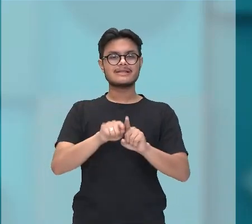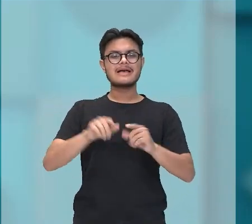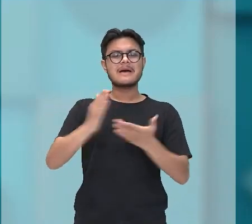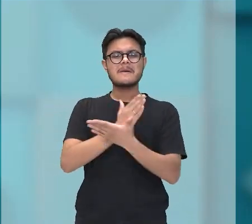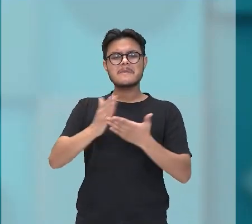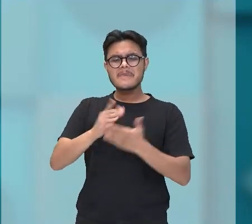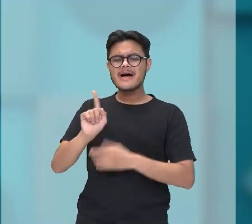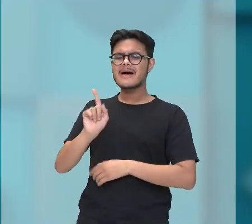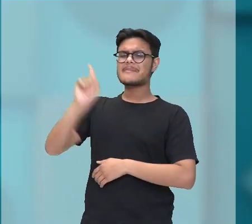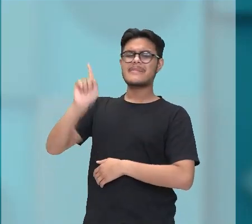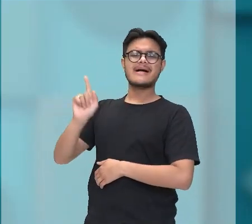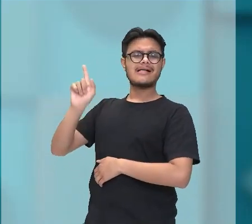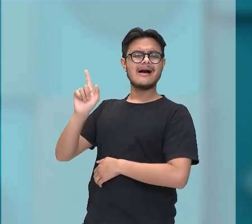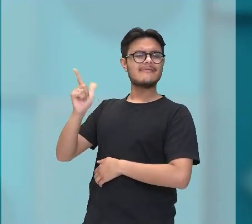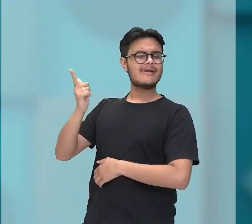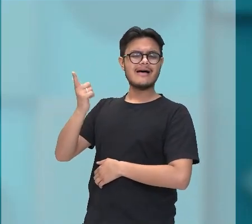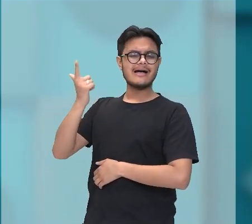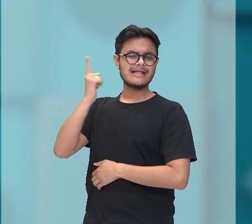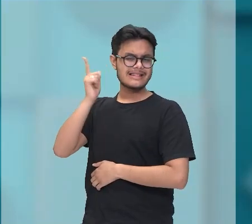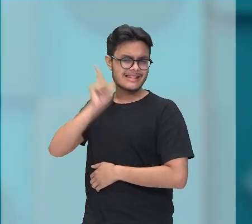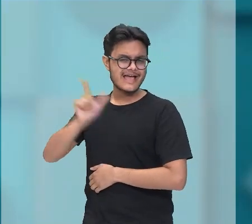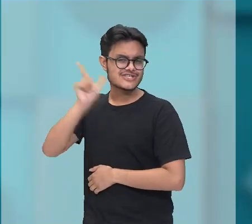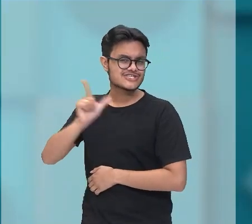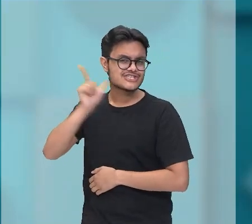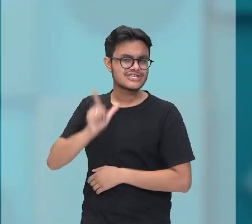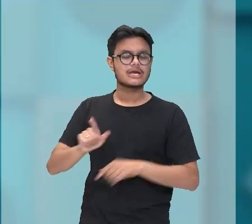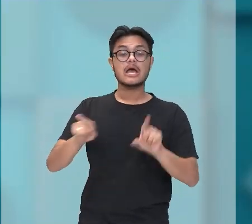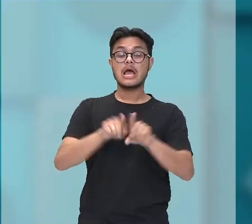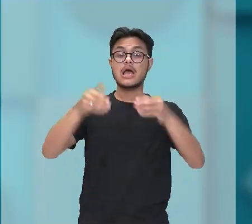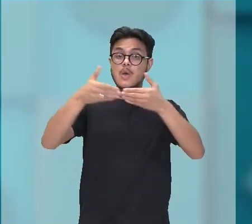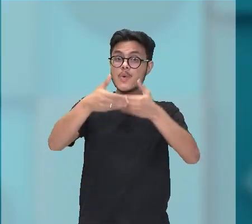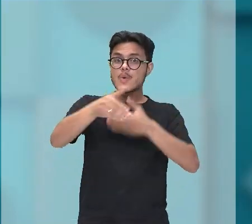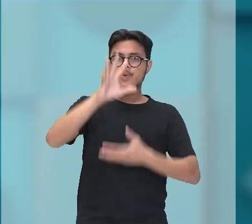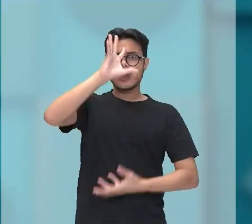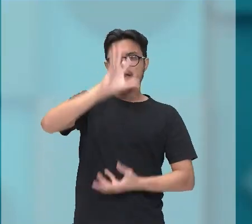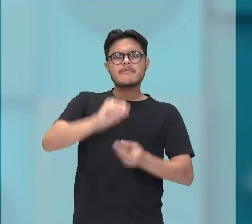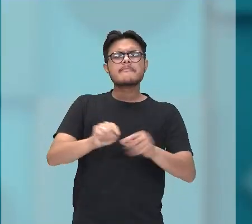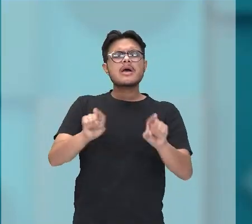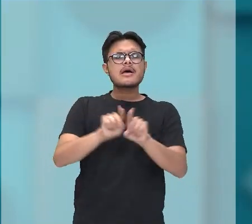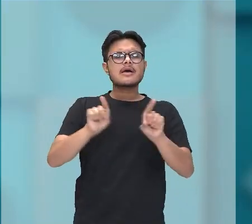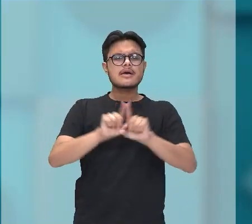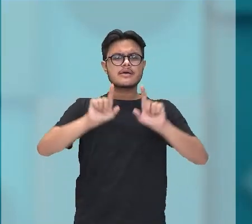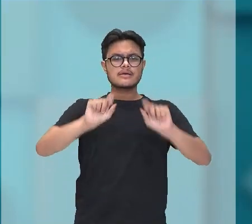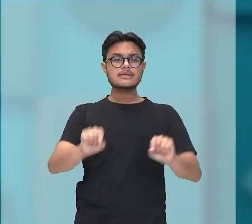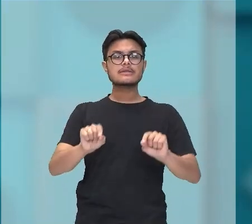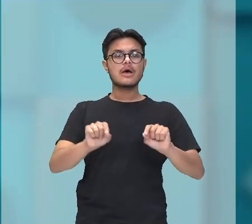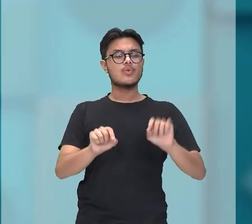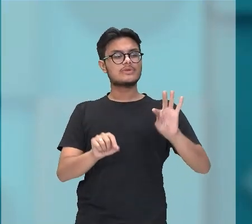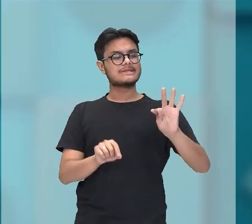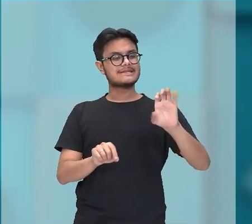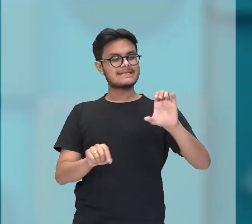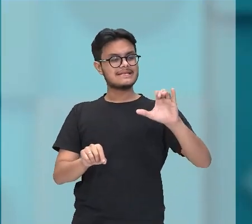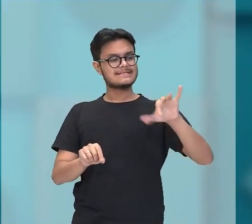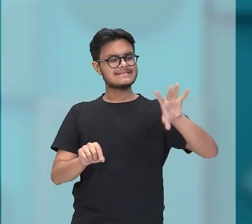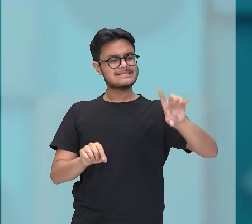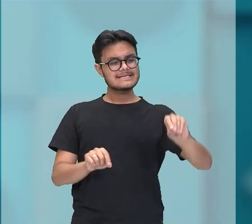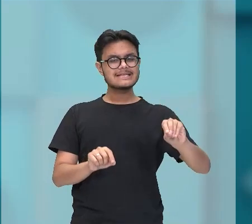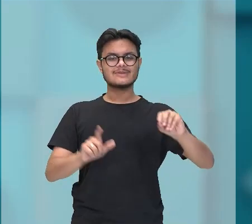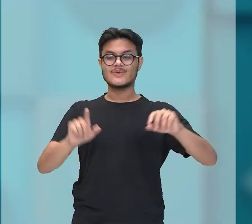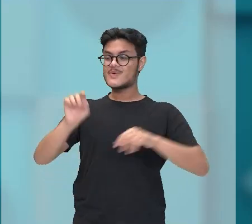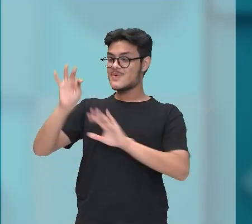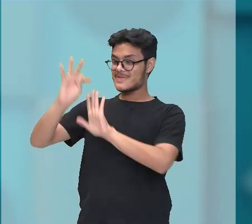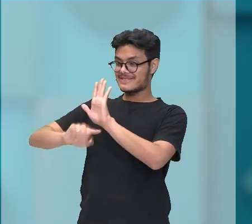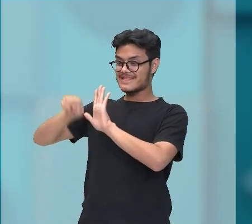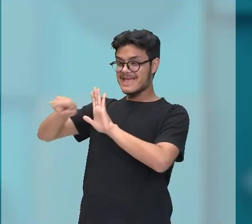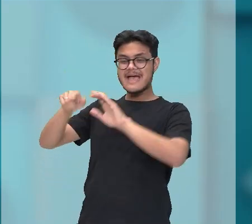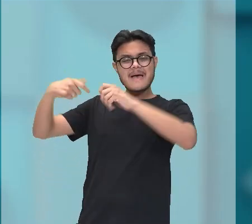né, antigamente. E então, a gente pode entender que, assim como o tecido, o texto